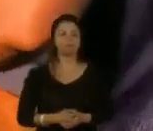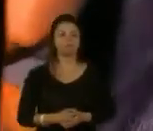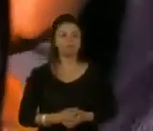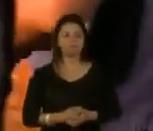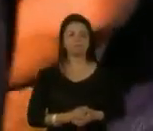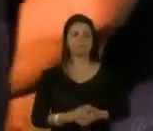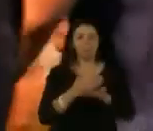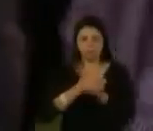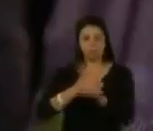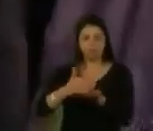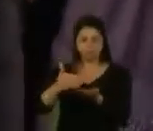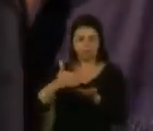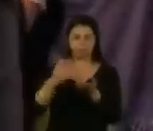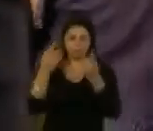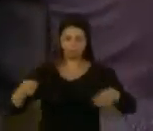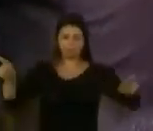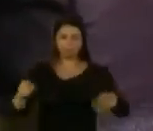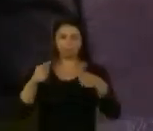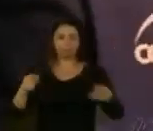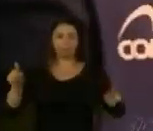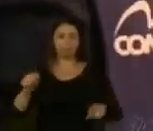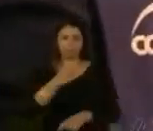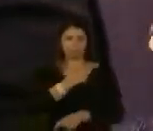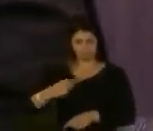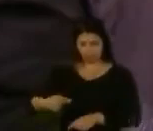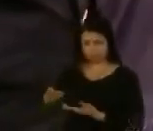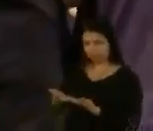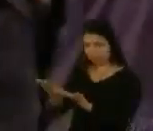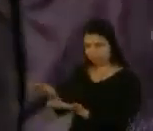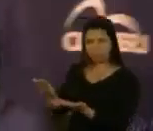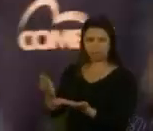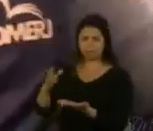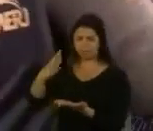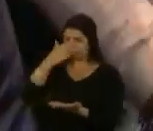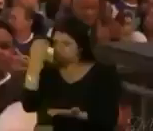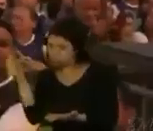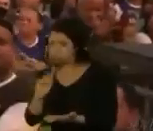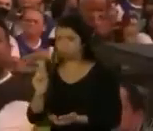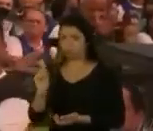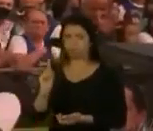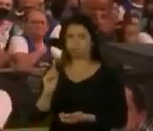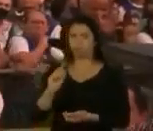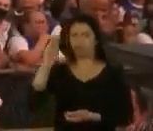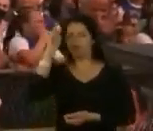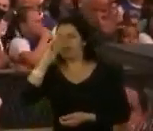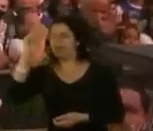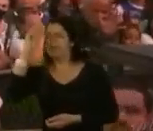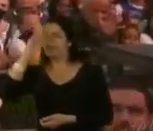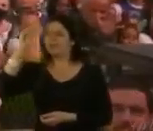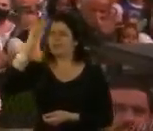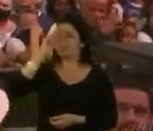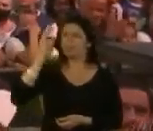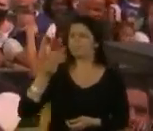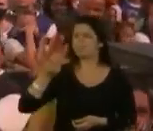Vamos começar assim, então. Pro nosso presidente, para quem não se esqueça disso. Lembrar de onde